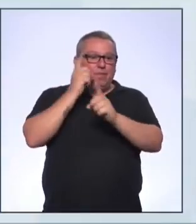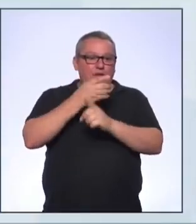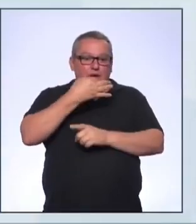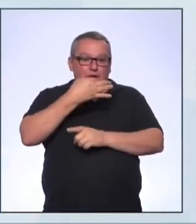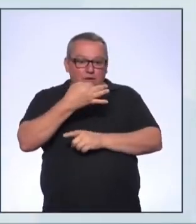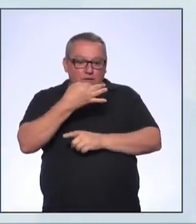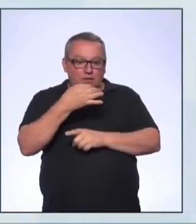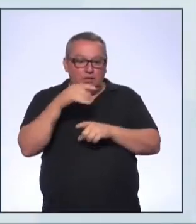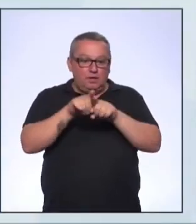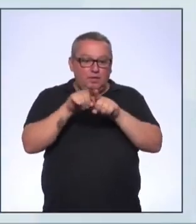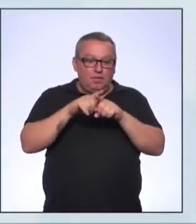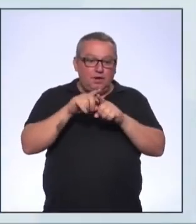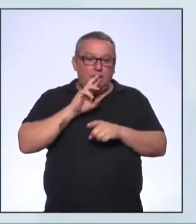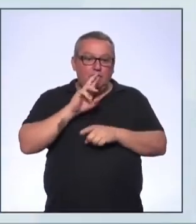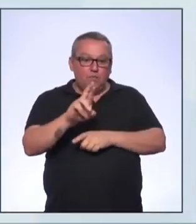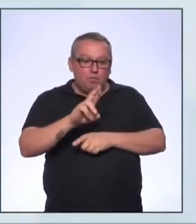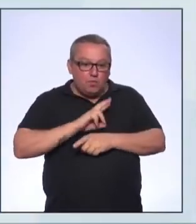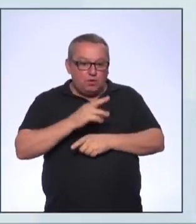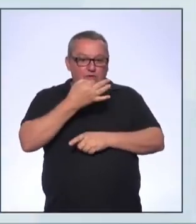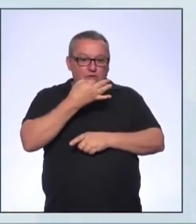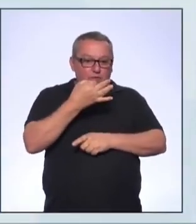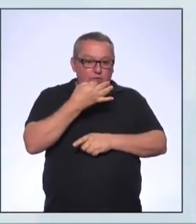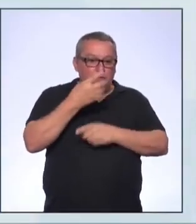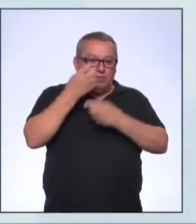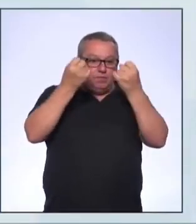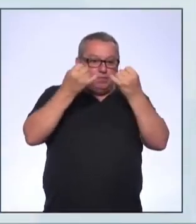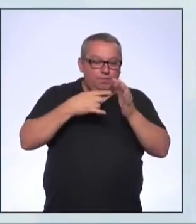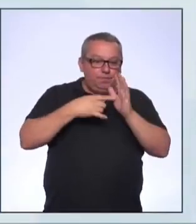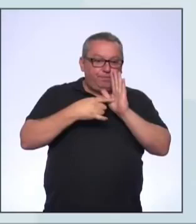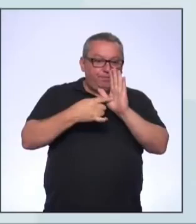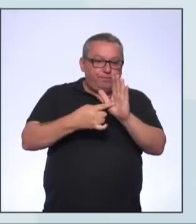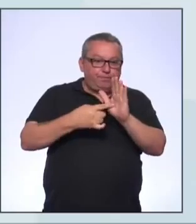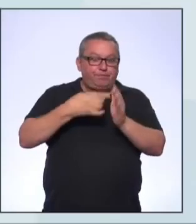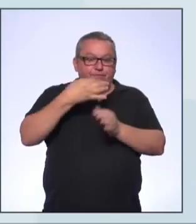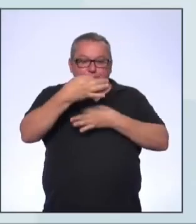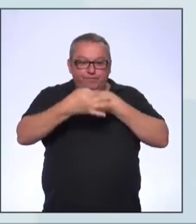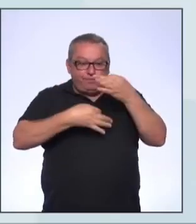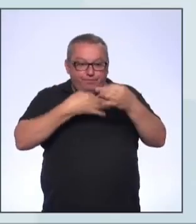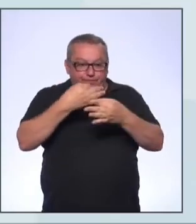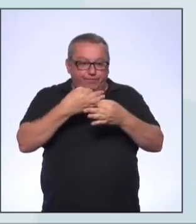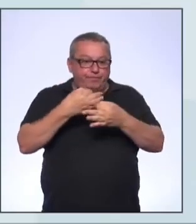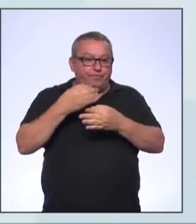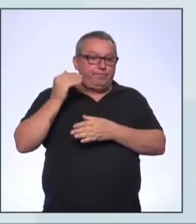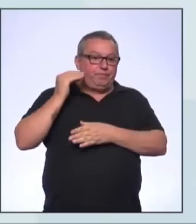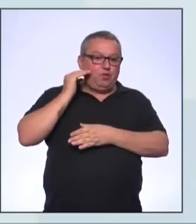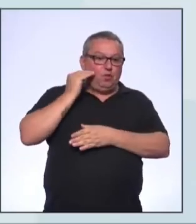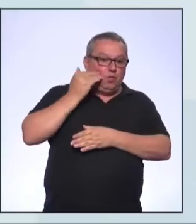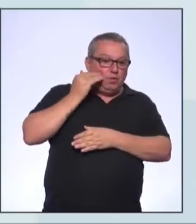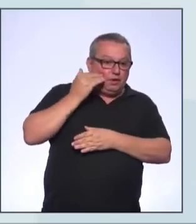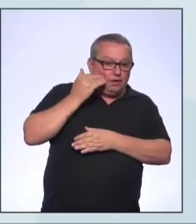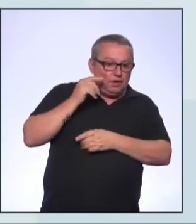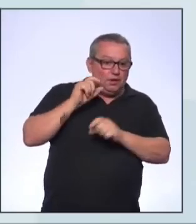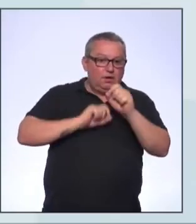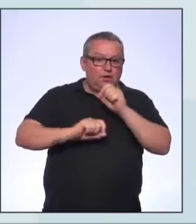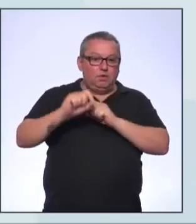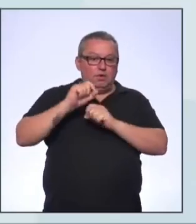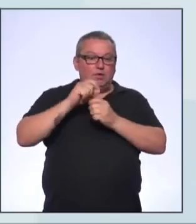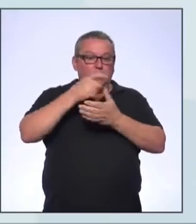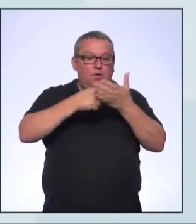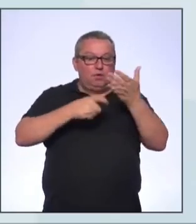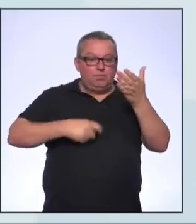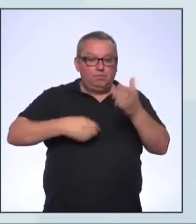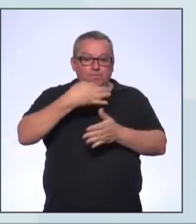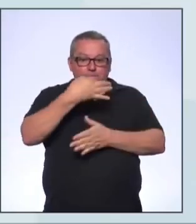Identificar argumentos e contra-argumentos explícitos em textos argumentativos. Compreender que o